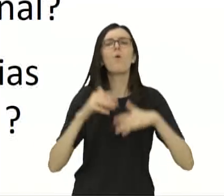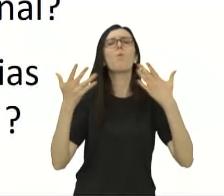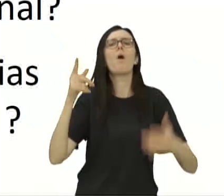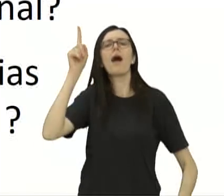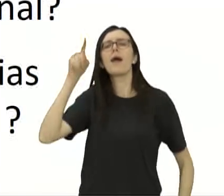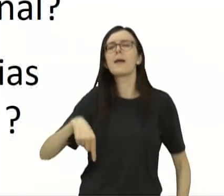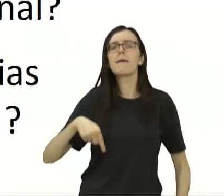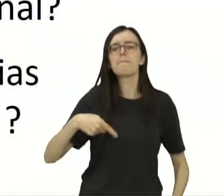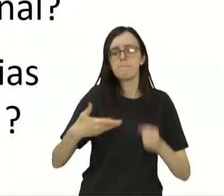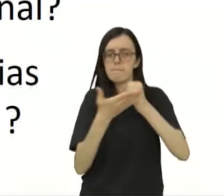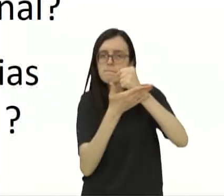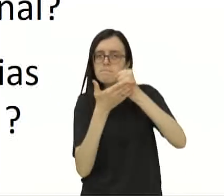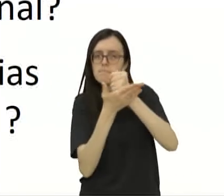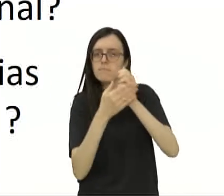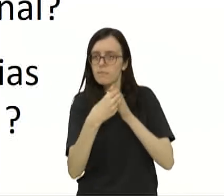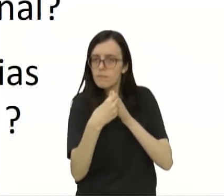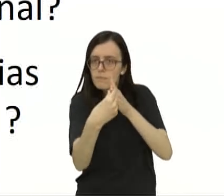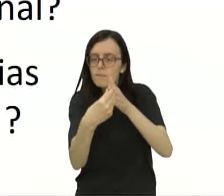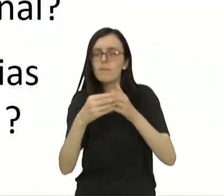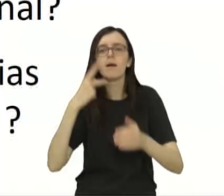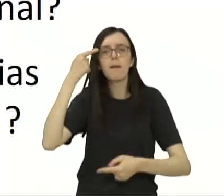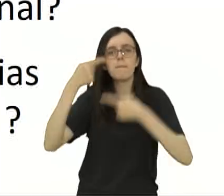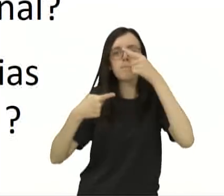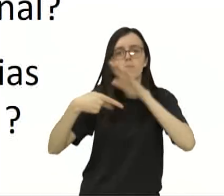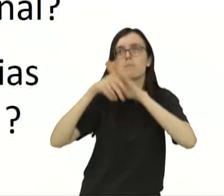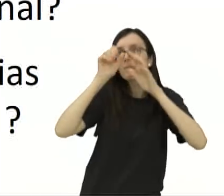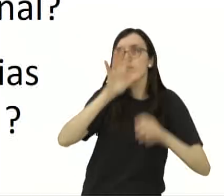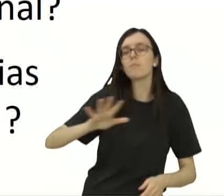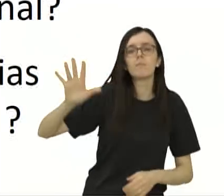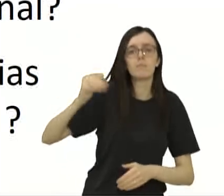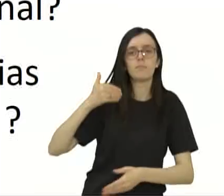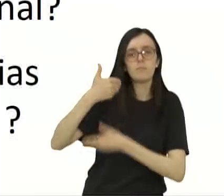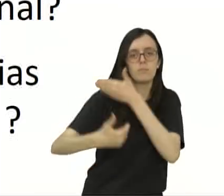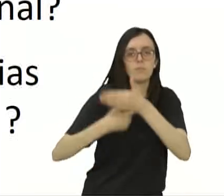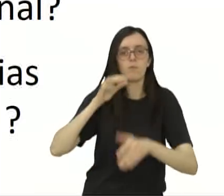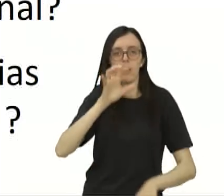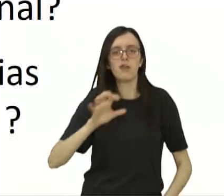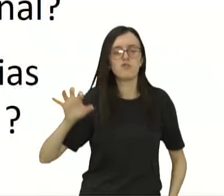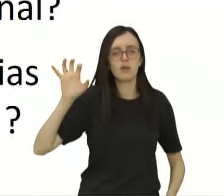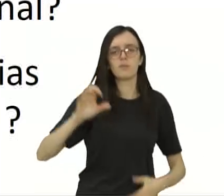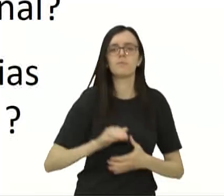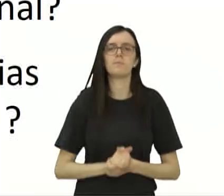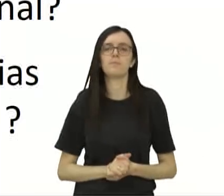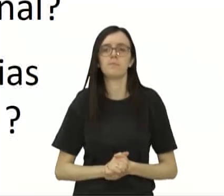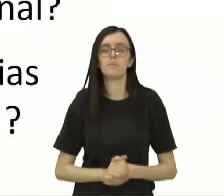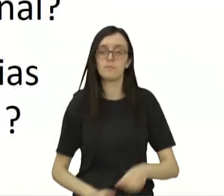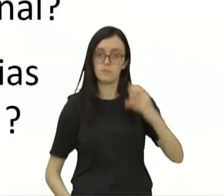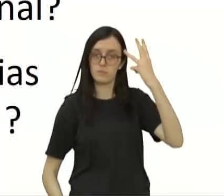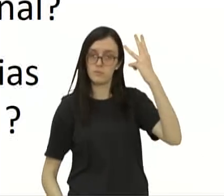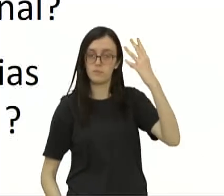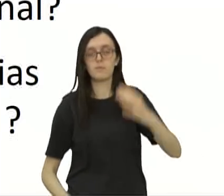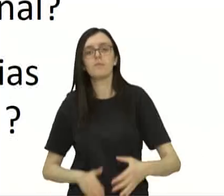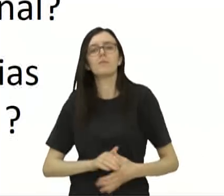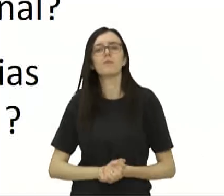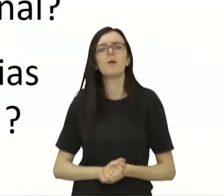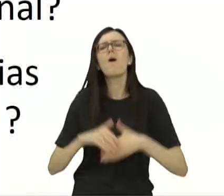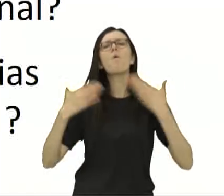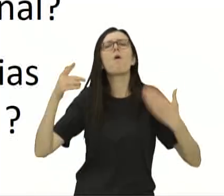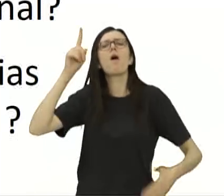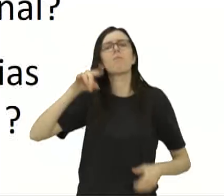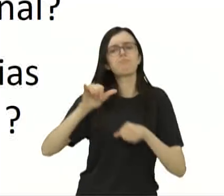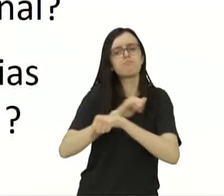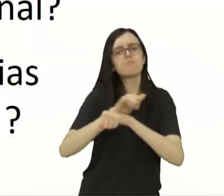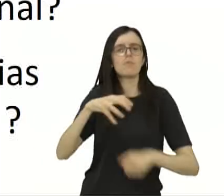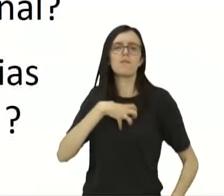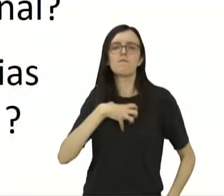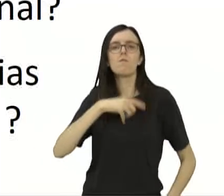os princípios norteadores da Política Nacional de Desenvolvimento Regional? Número 3. Quais são os